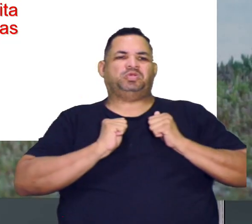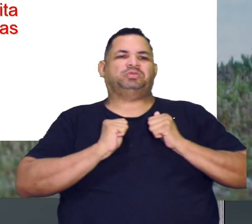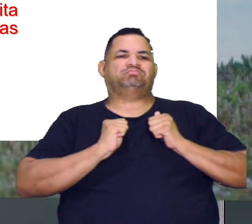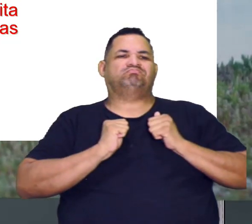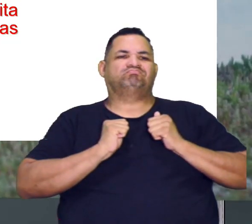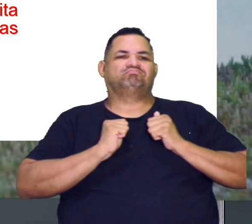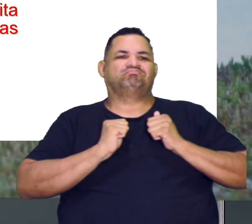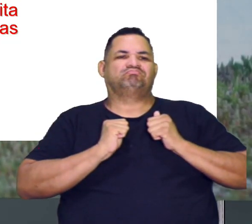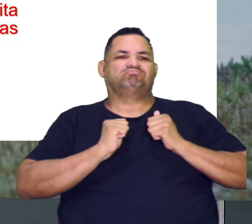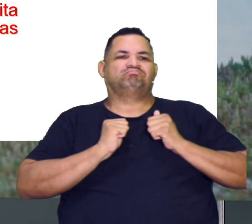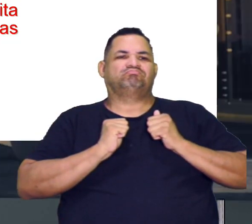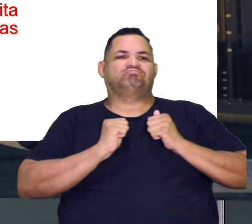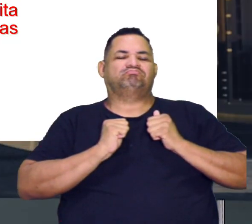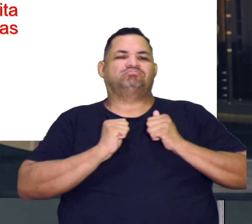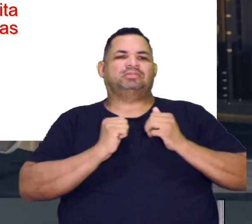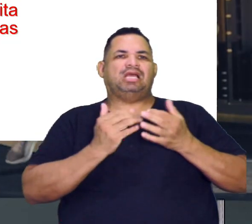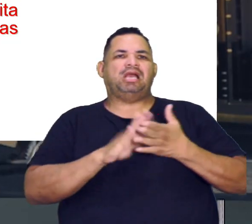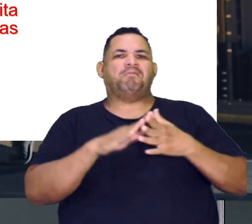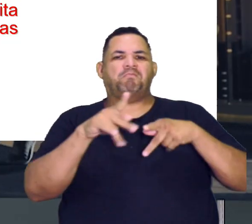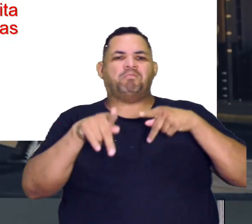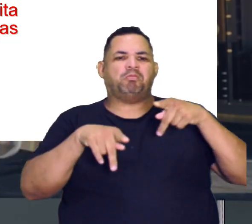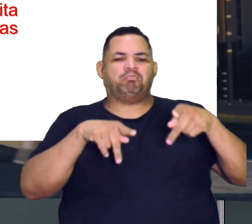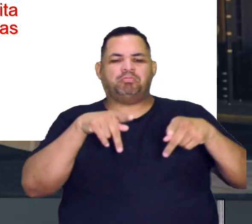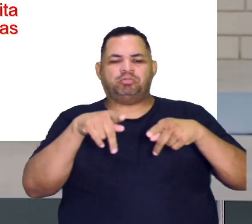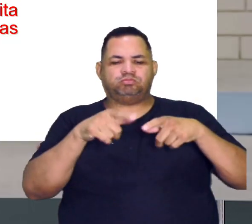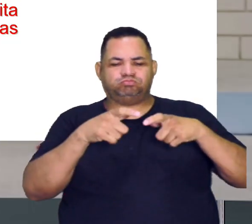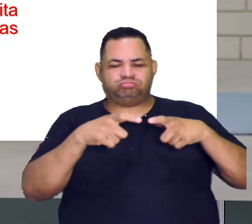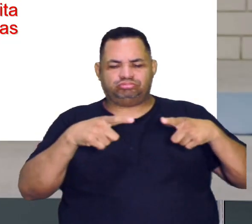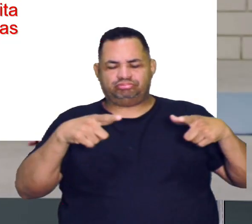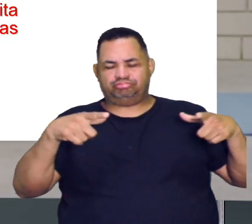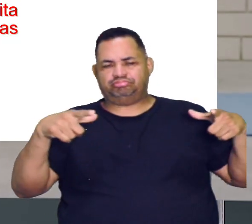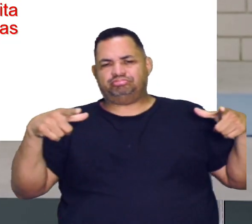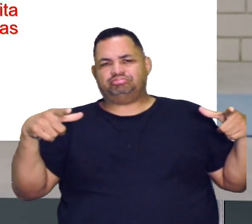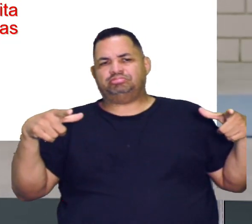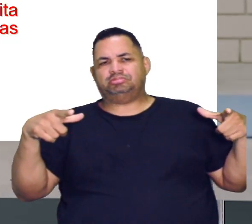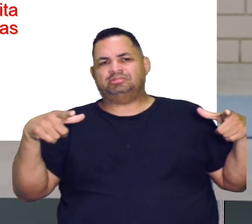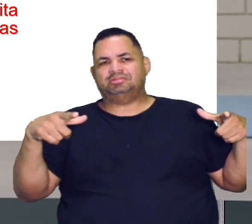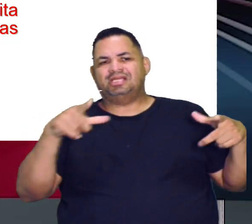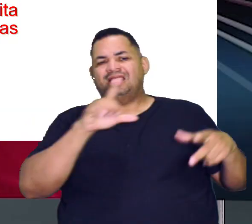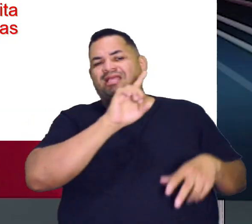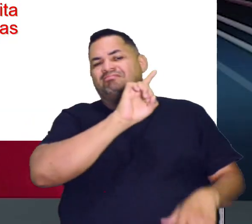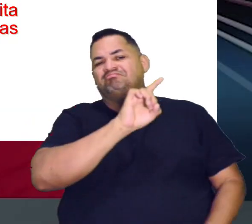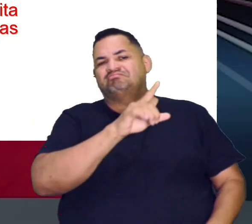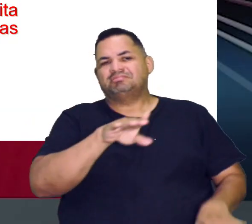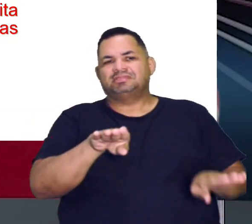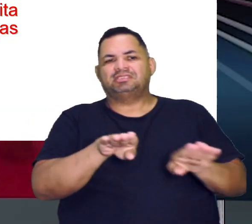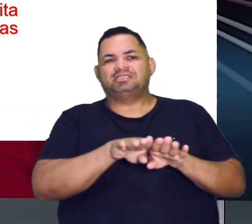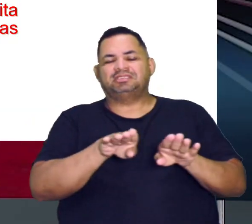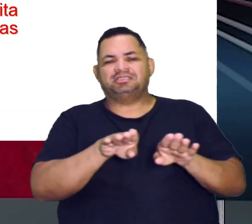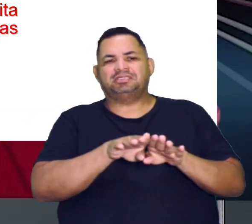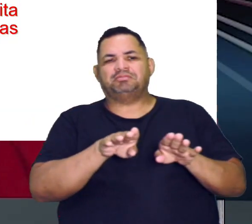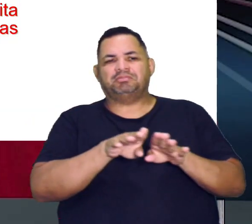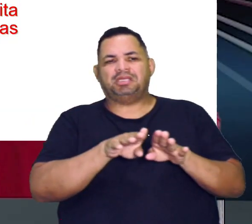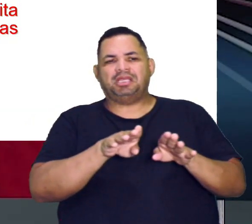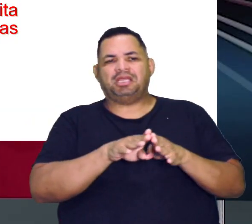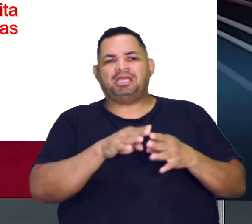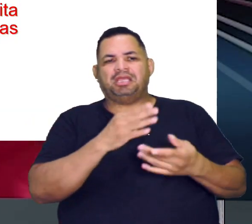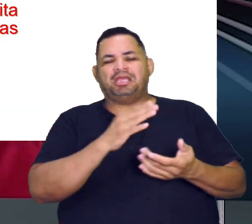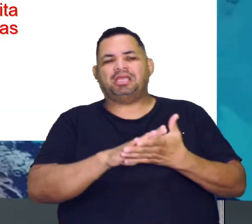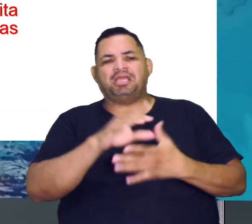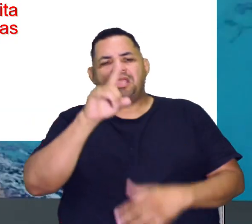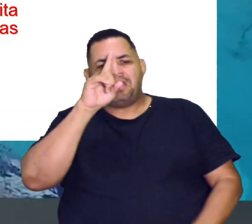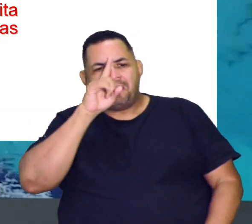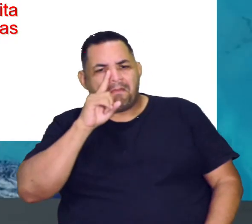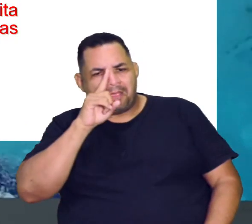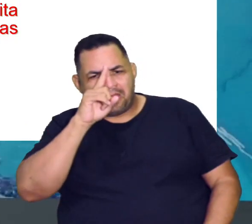aumentando muito, né, o número da população e aumentando de forma individual o risco para as doenças. Doenças